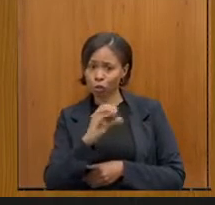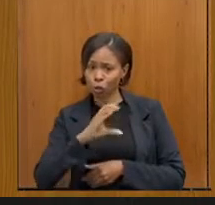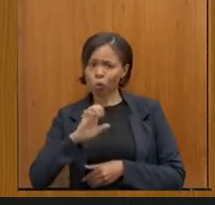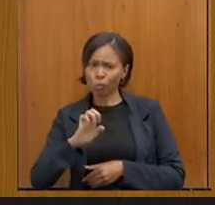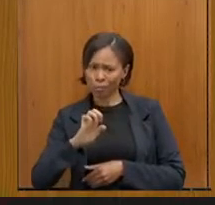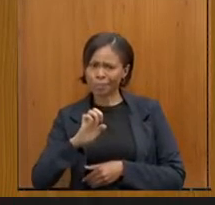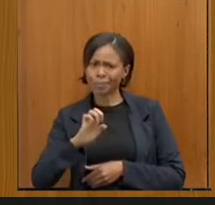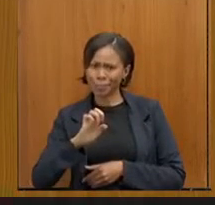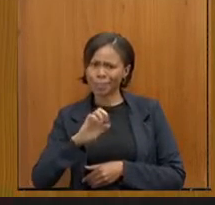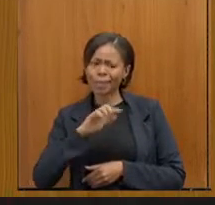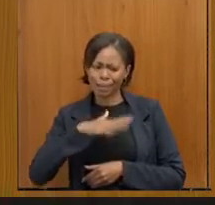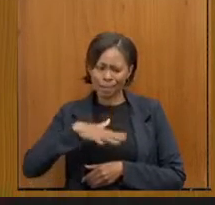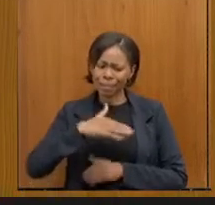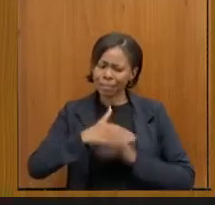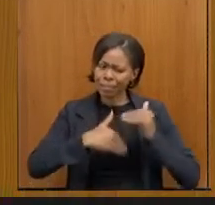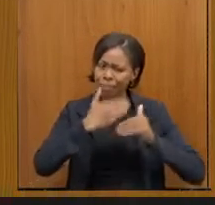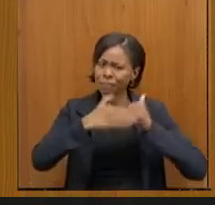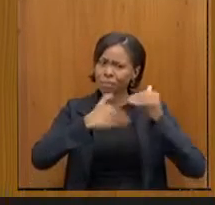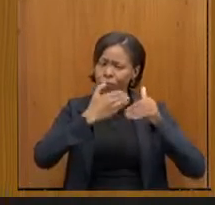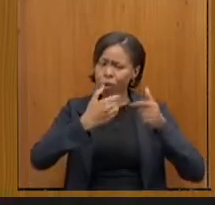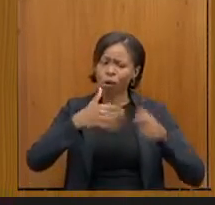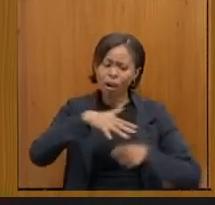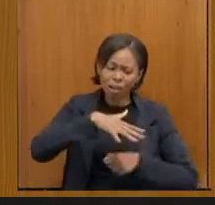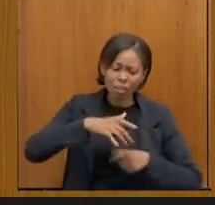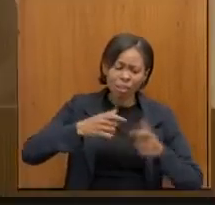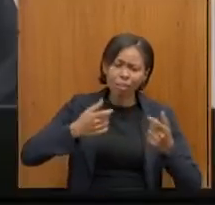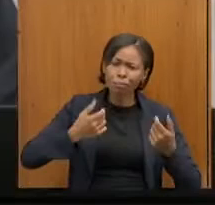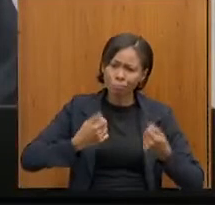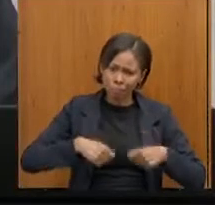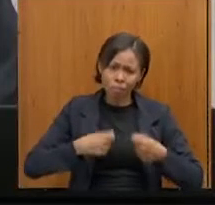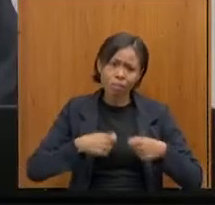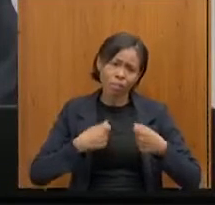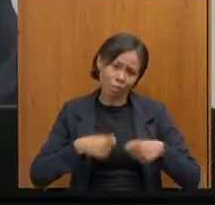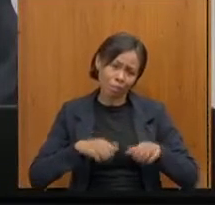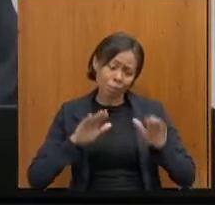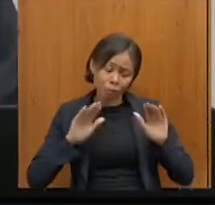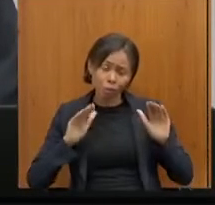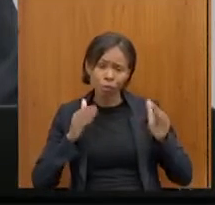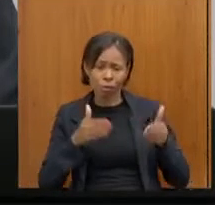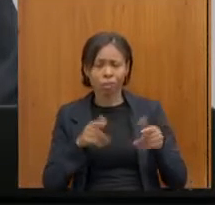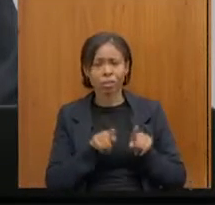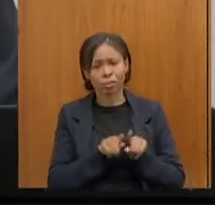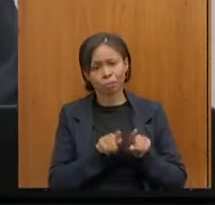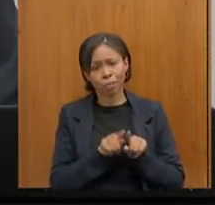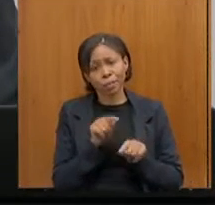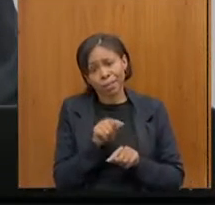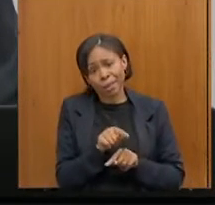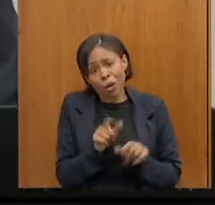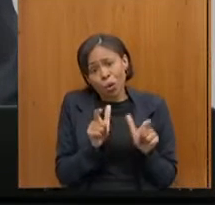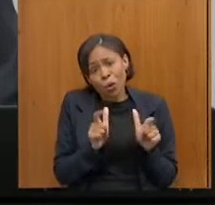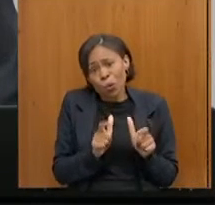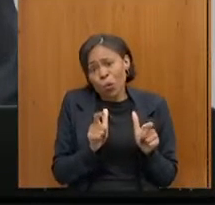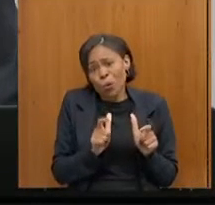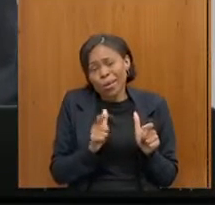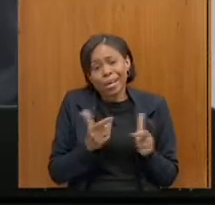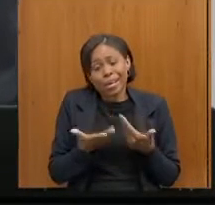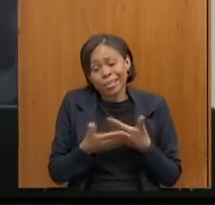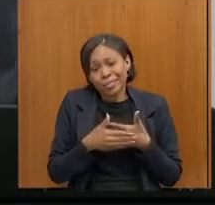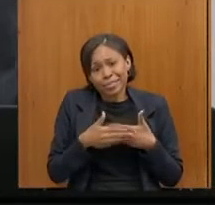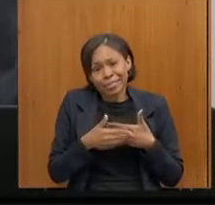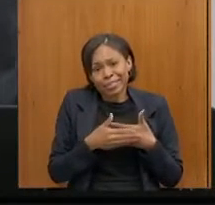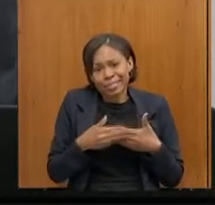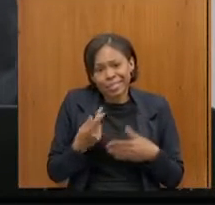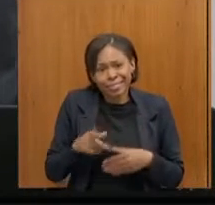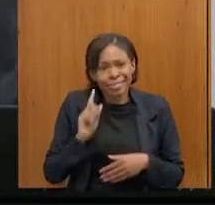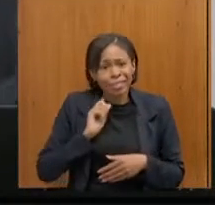região da Zona da Mata é uma região e sempre foi a região queridinha do nosso Estado de Minas Gerais que tem